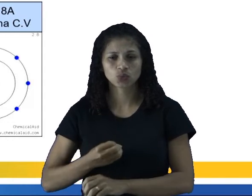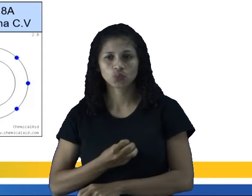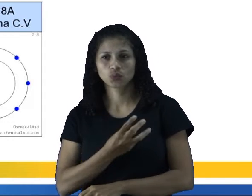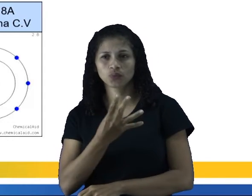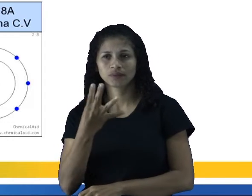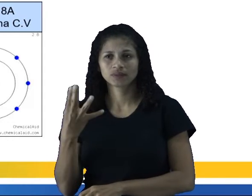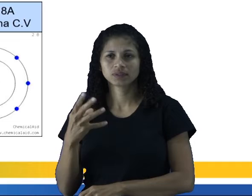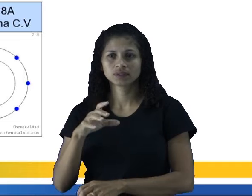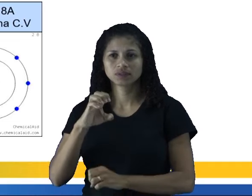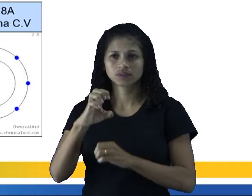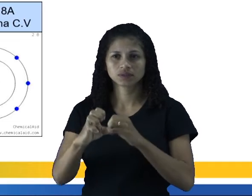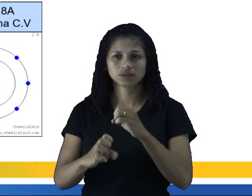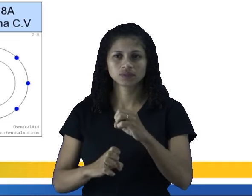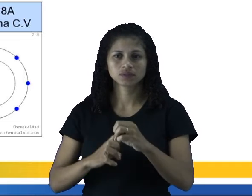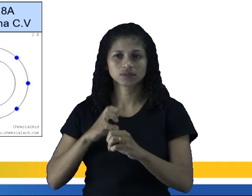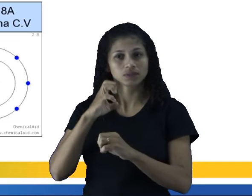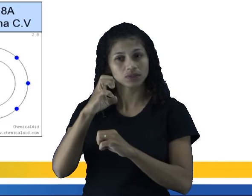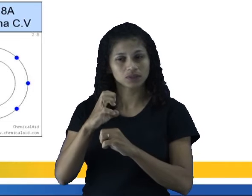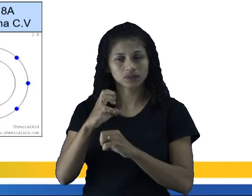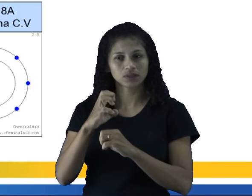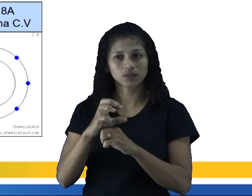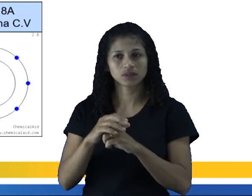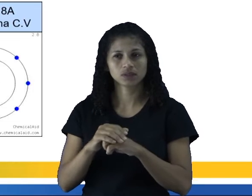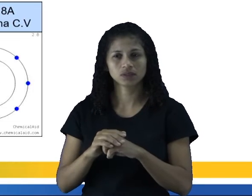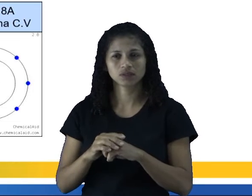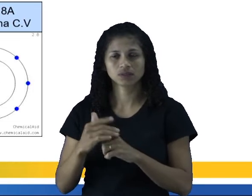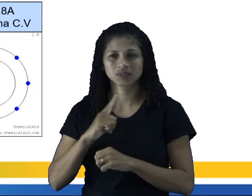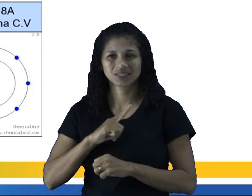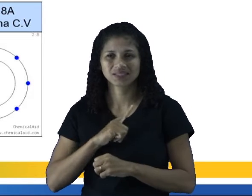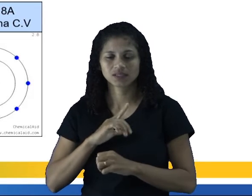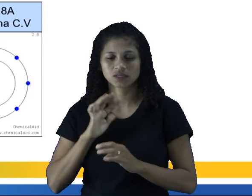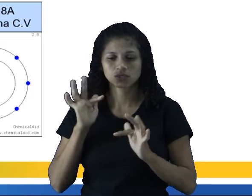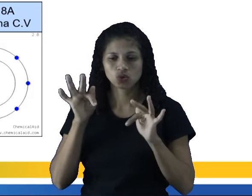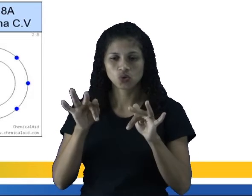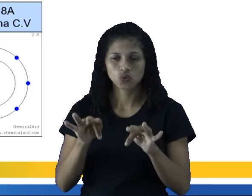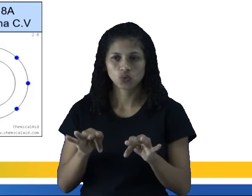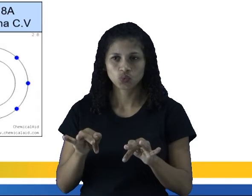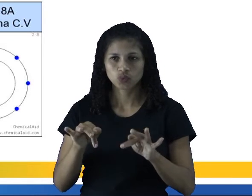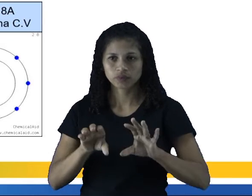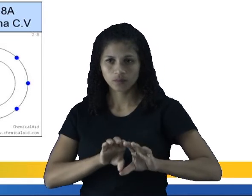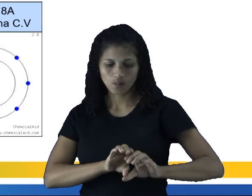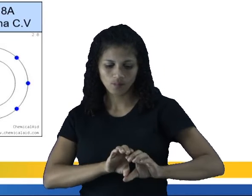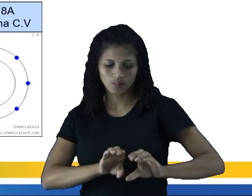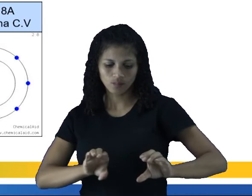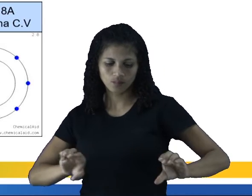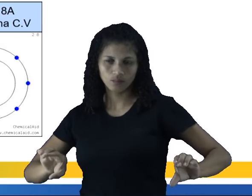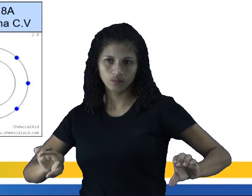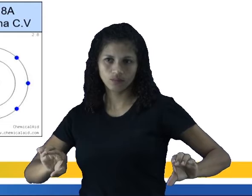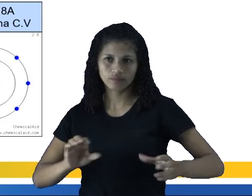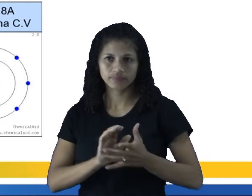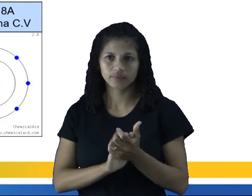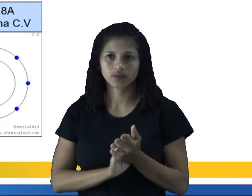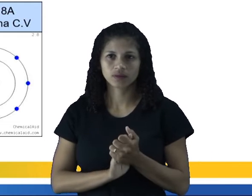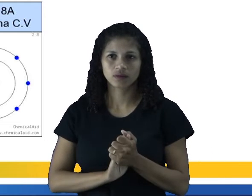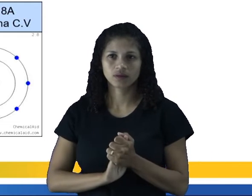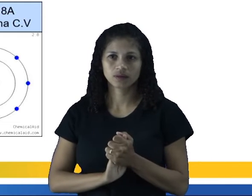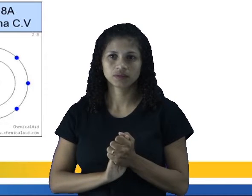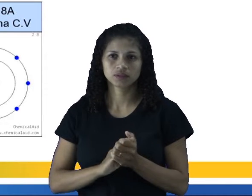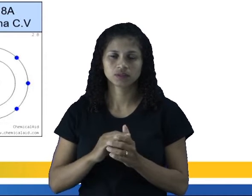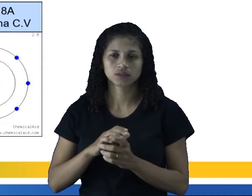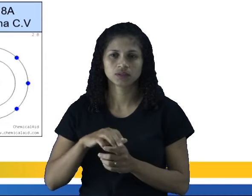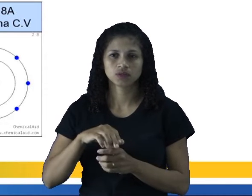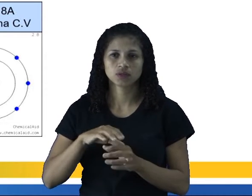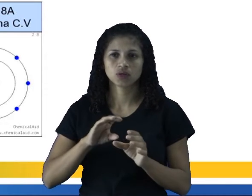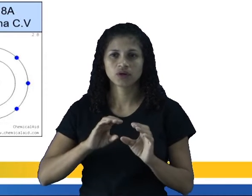que cada um deles possuem na sua última camada de valência. Então aqui, ó, todos os elementos da família 1A, dos